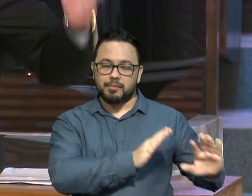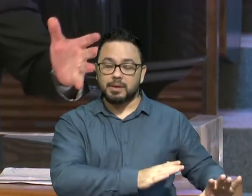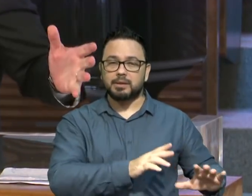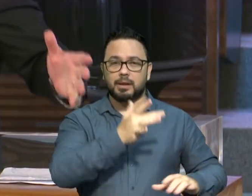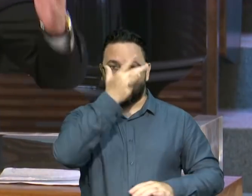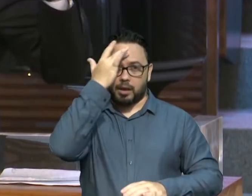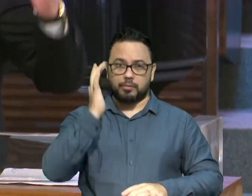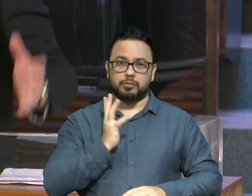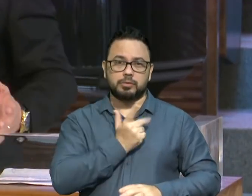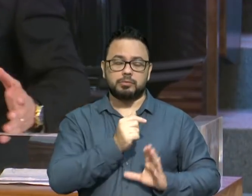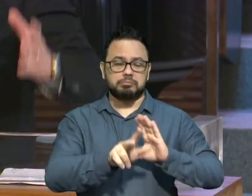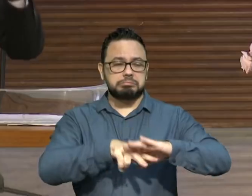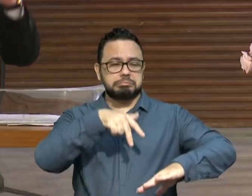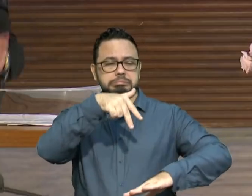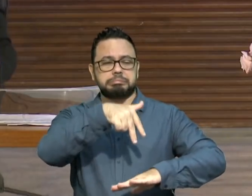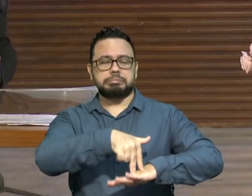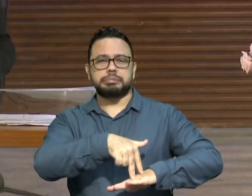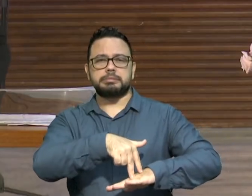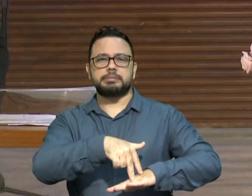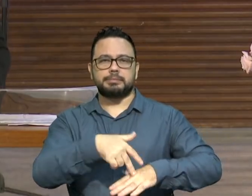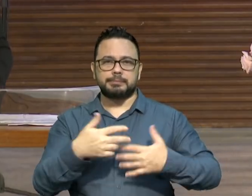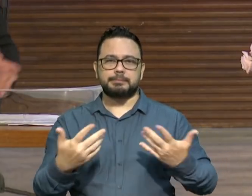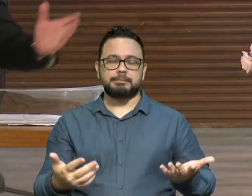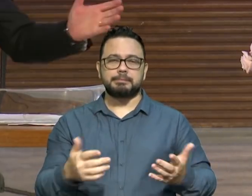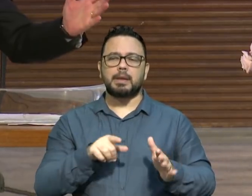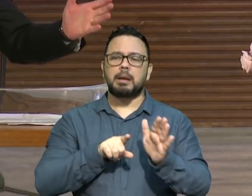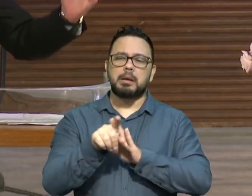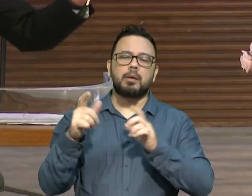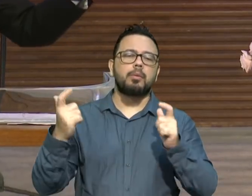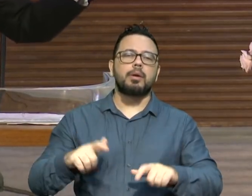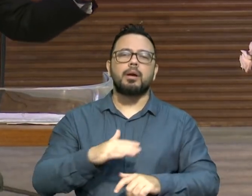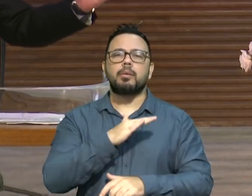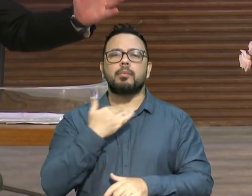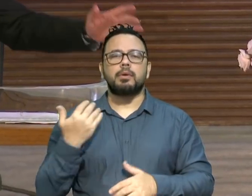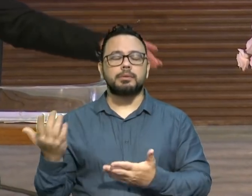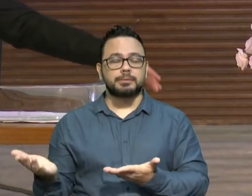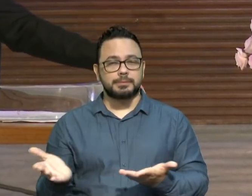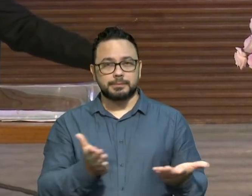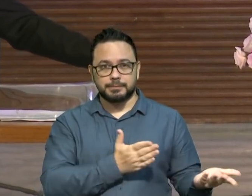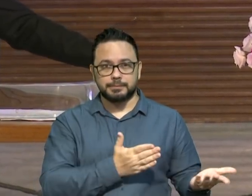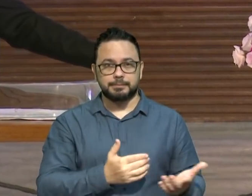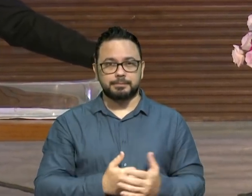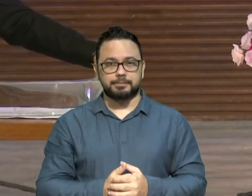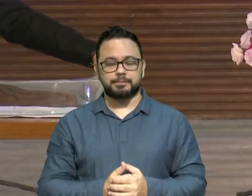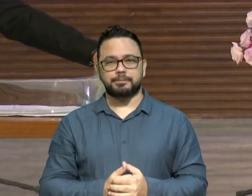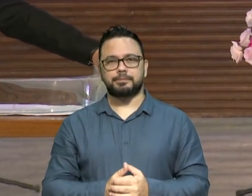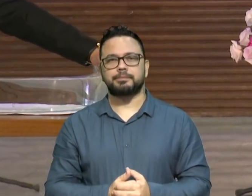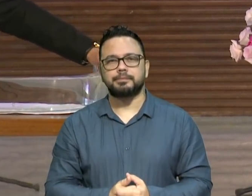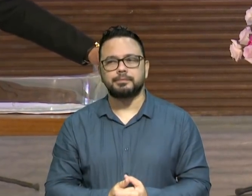que nos dá a Vitória por intermédio de Nosso Senhor Jesus Cristo portanto meus amados irmãos